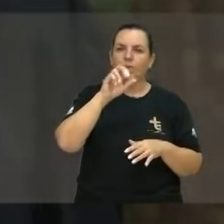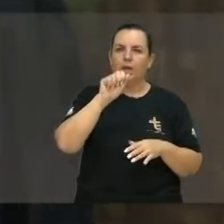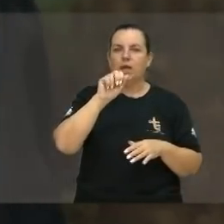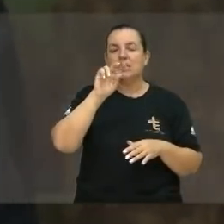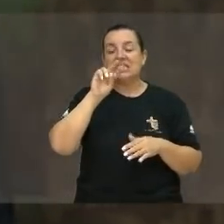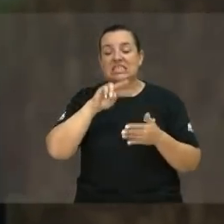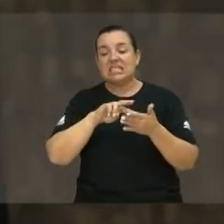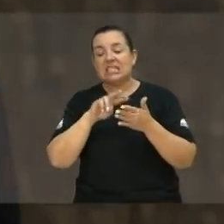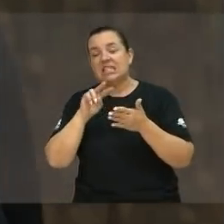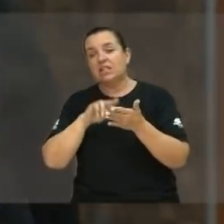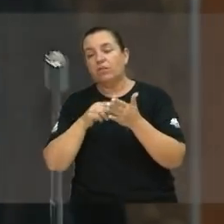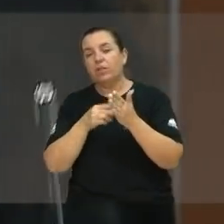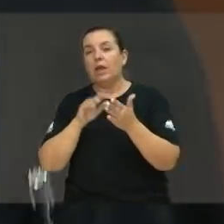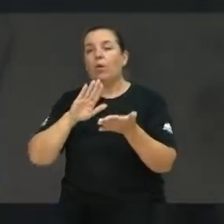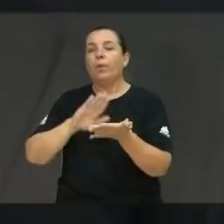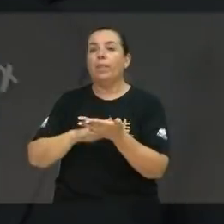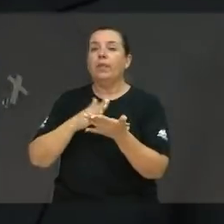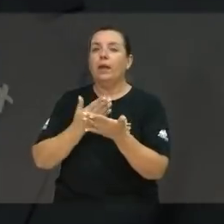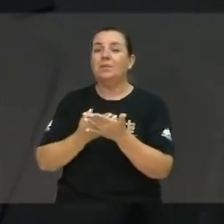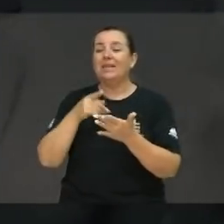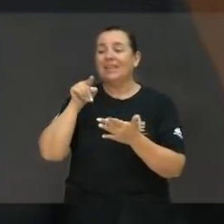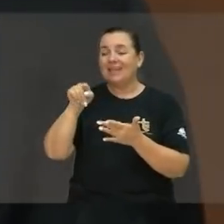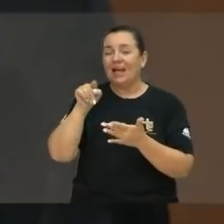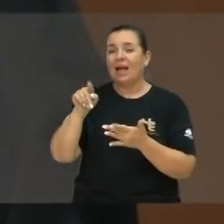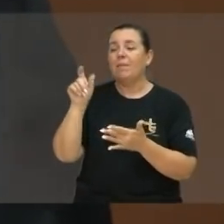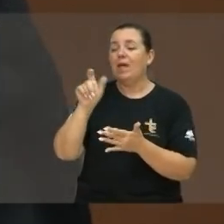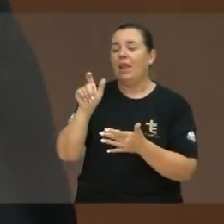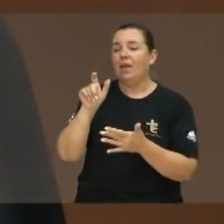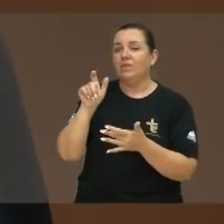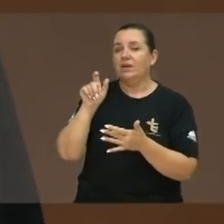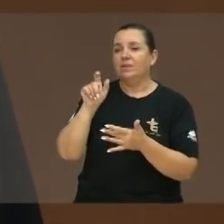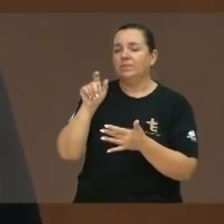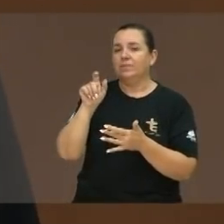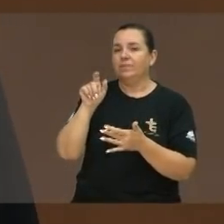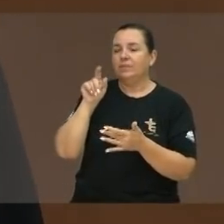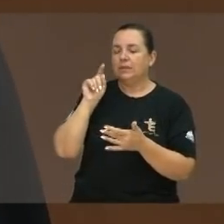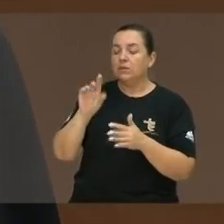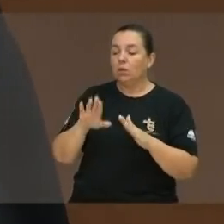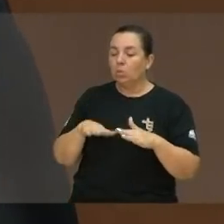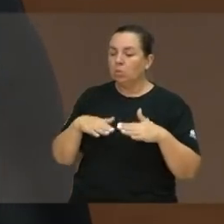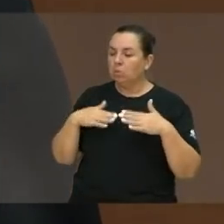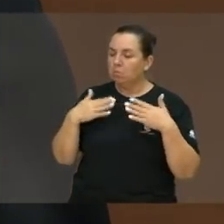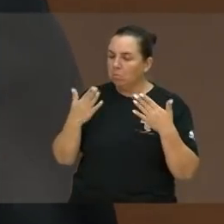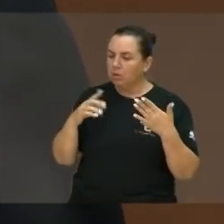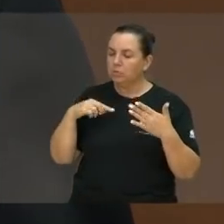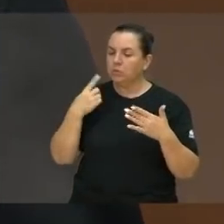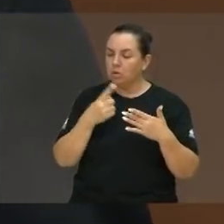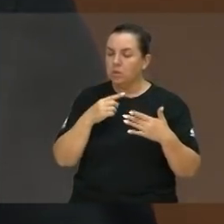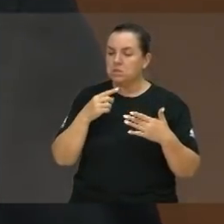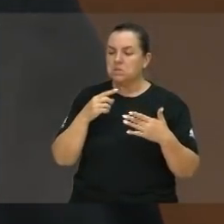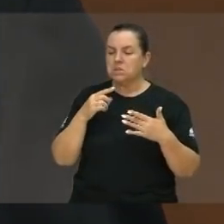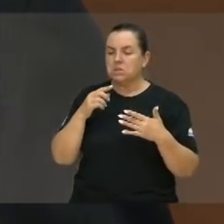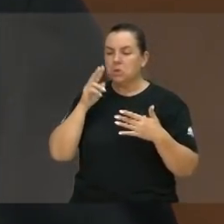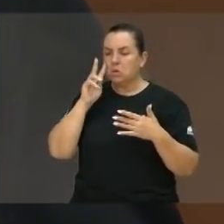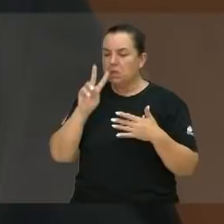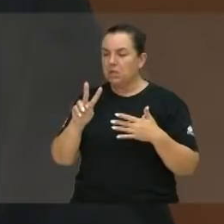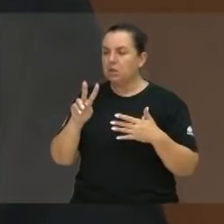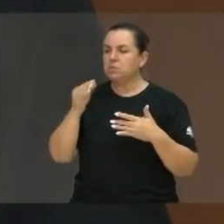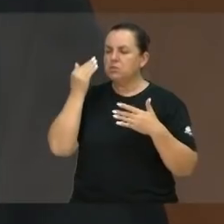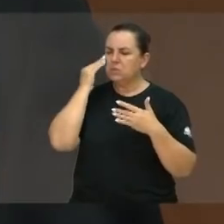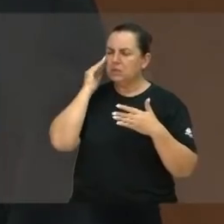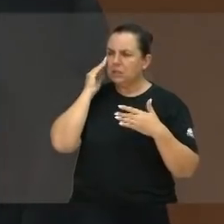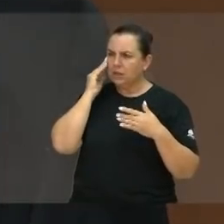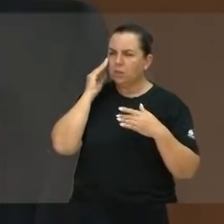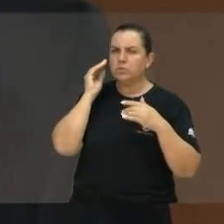o lava-pés nos quadros da paixão e se ele